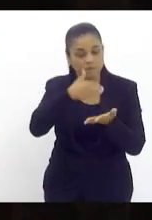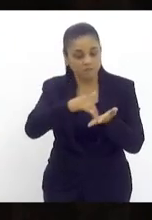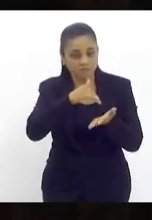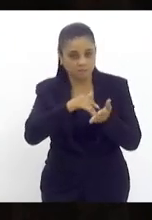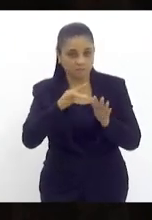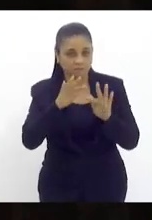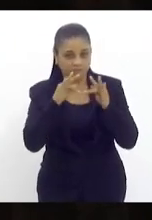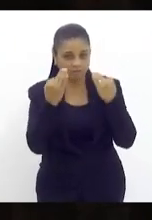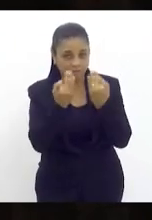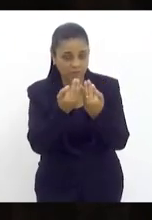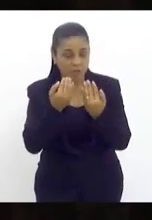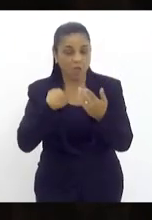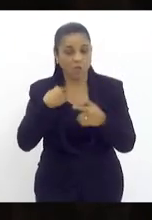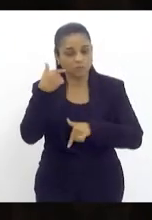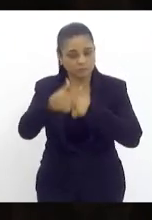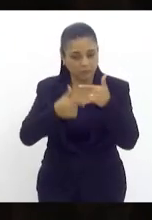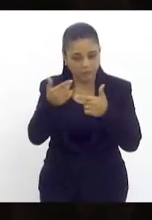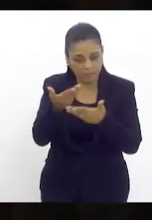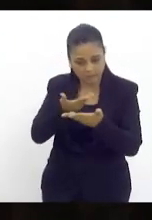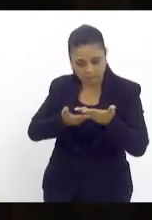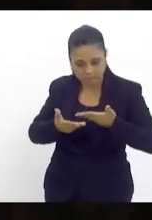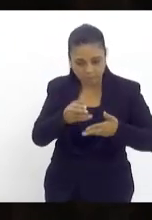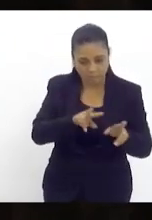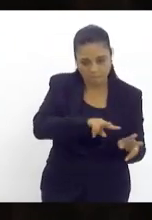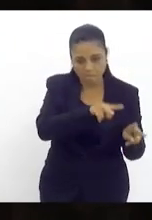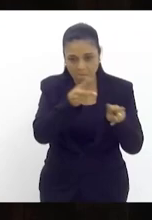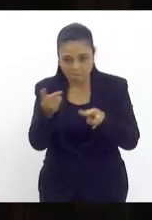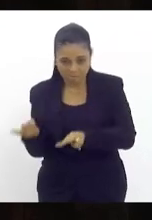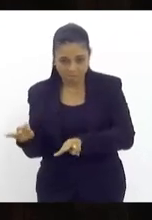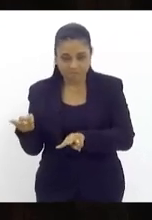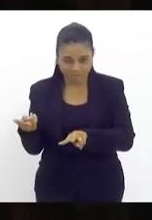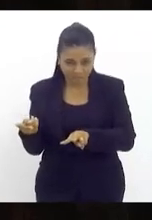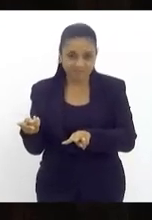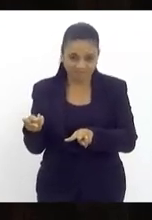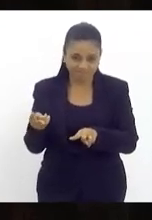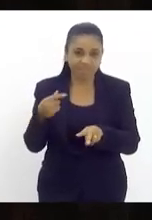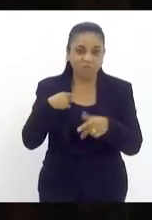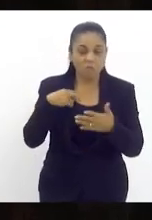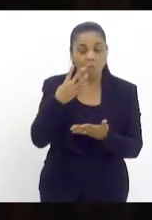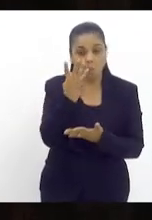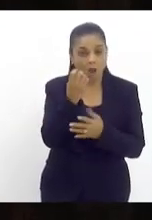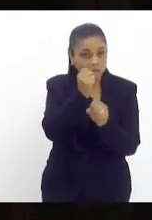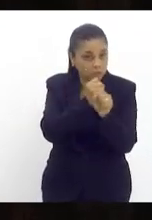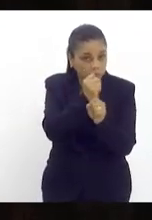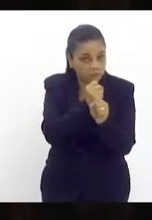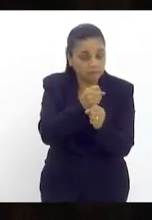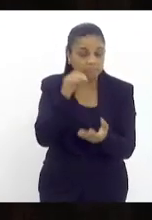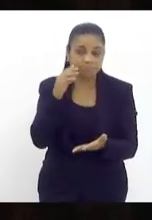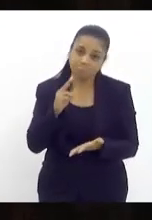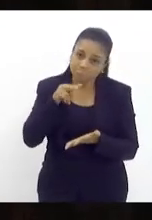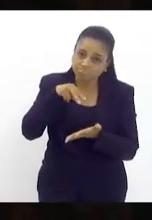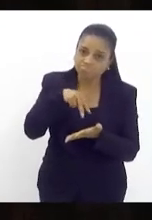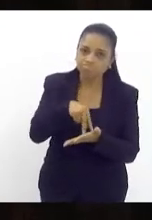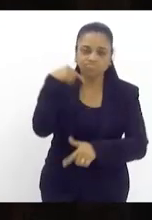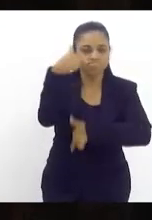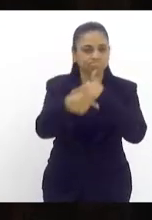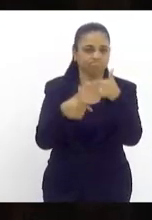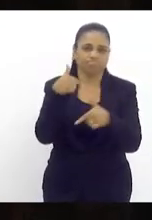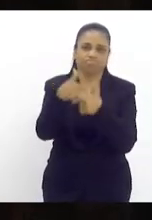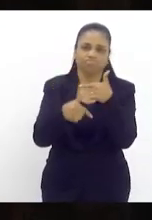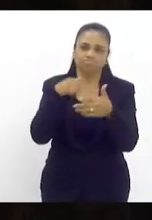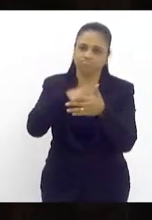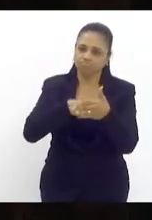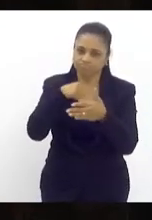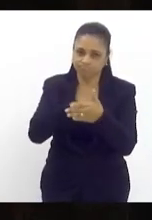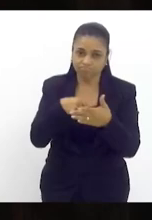trabalhei na transição e apaguei a luz da minha secretaria, ficamos os 4 anos lá, firmes. Né? E eu lembro que a gente